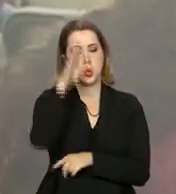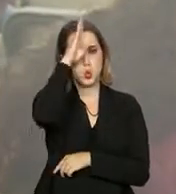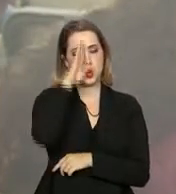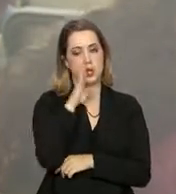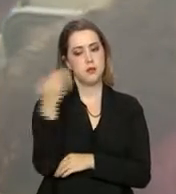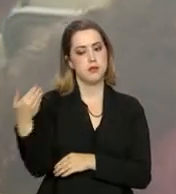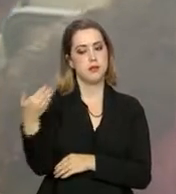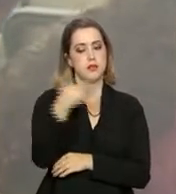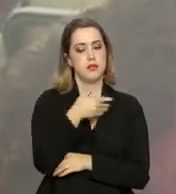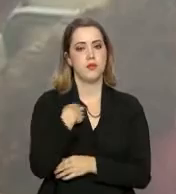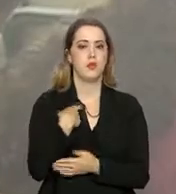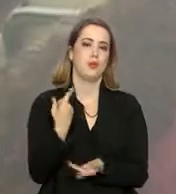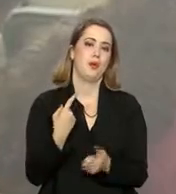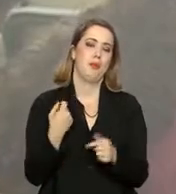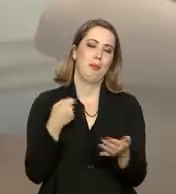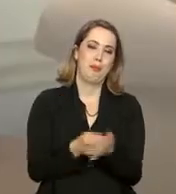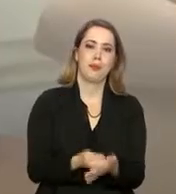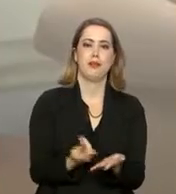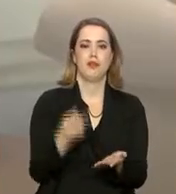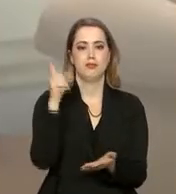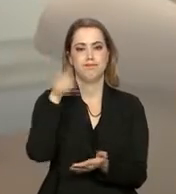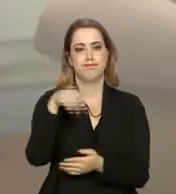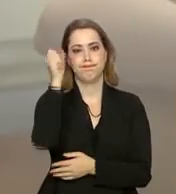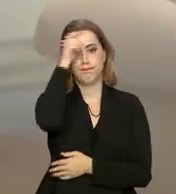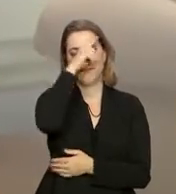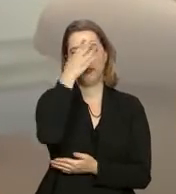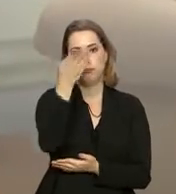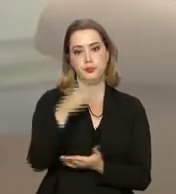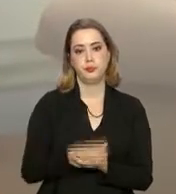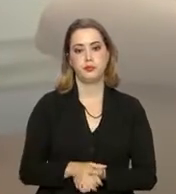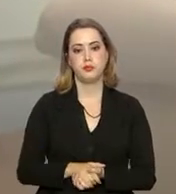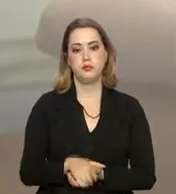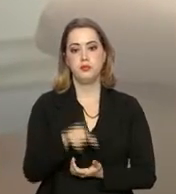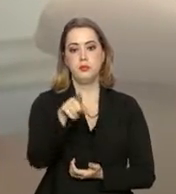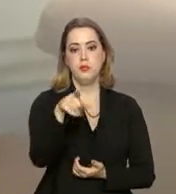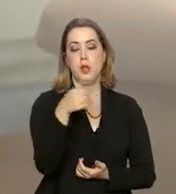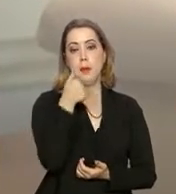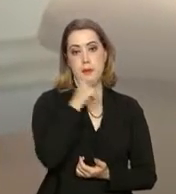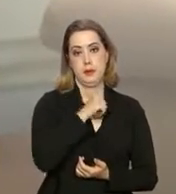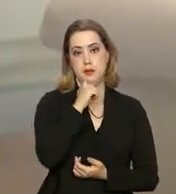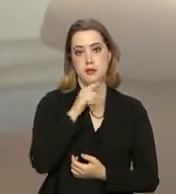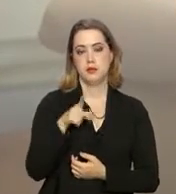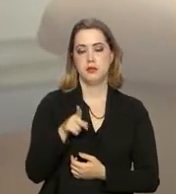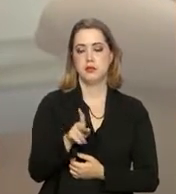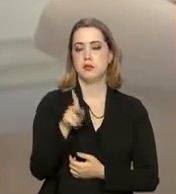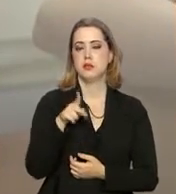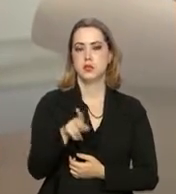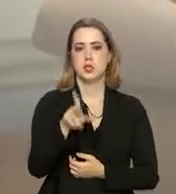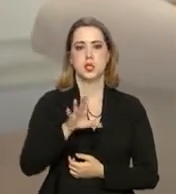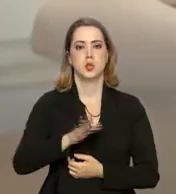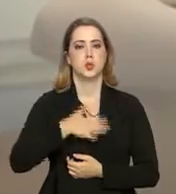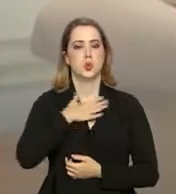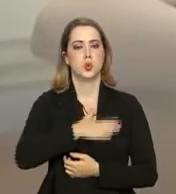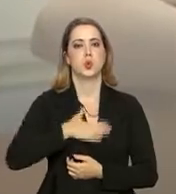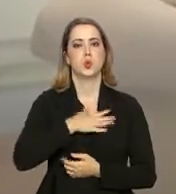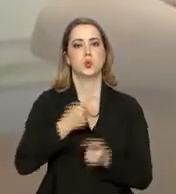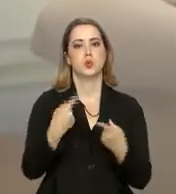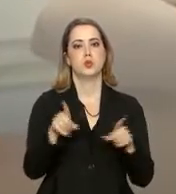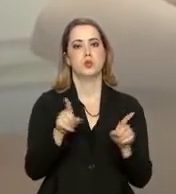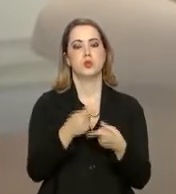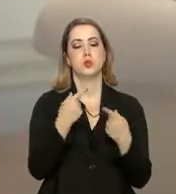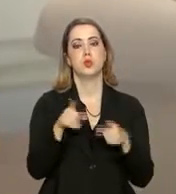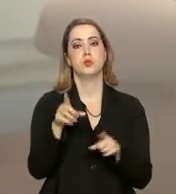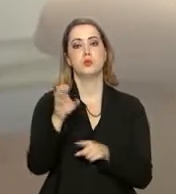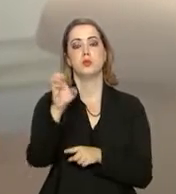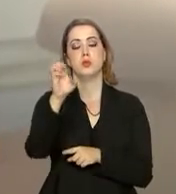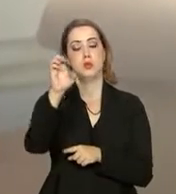eu vim aqui para falar também não é fácil já a vitória sempre gostou de música erudita tanto que é até cantora lírica